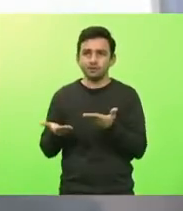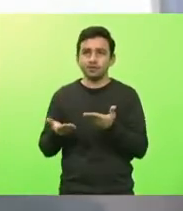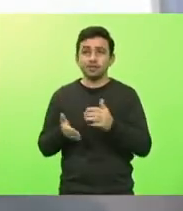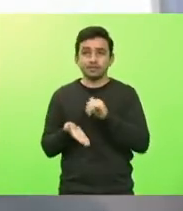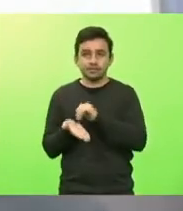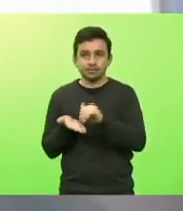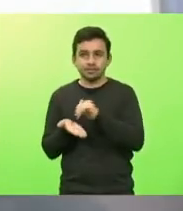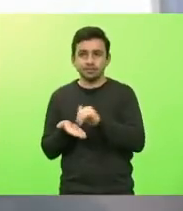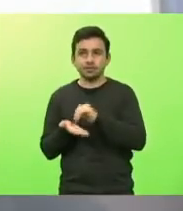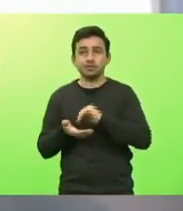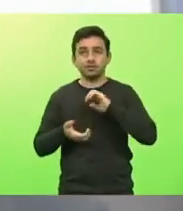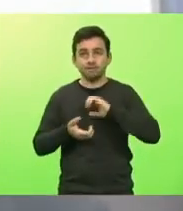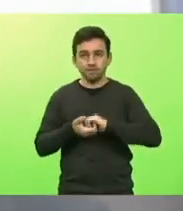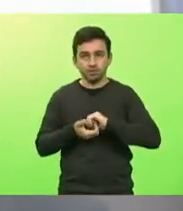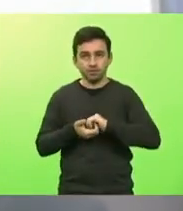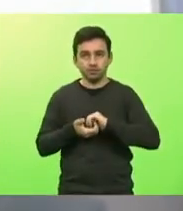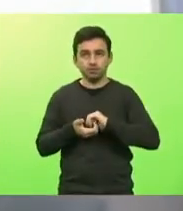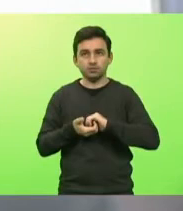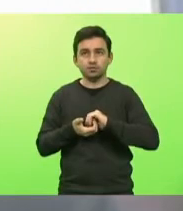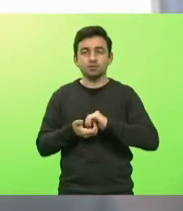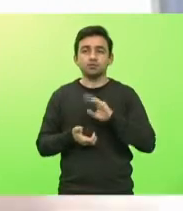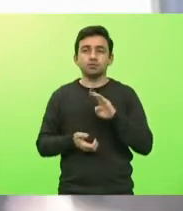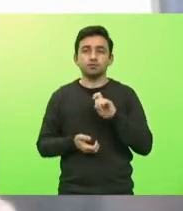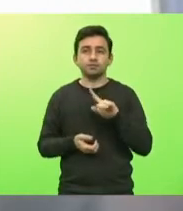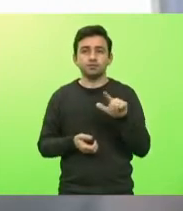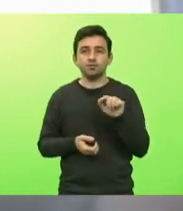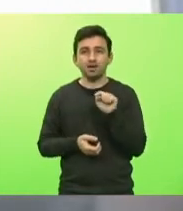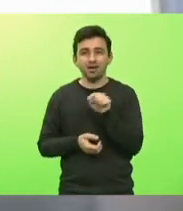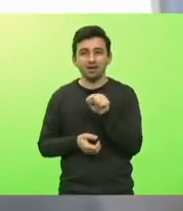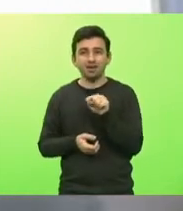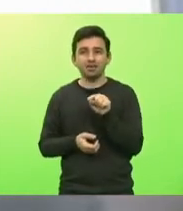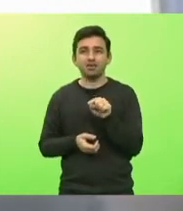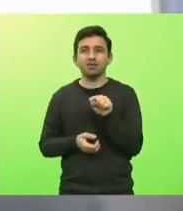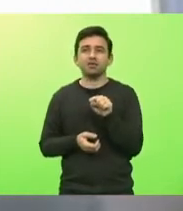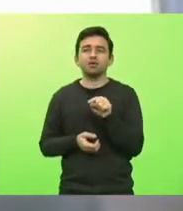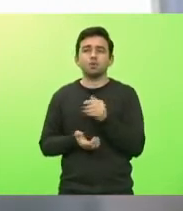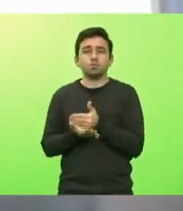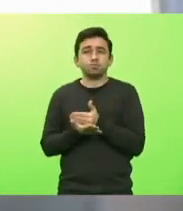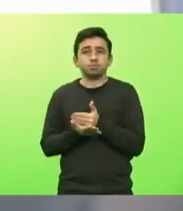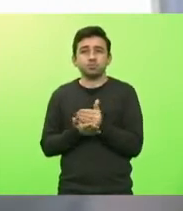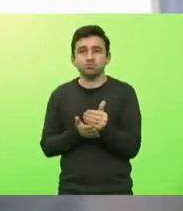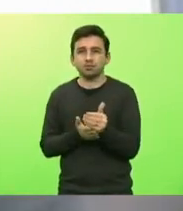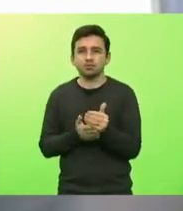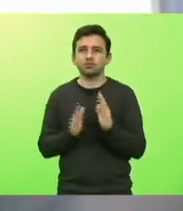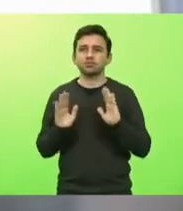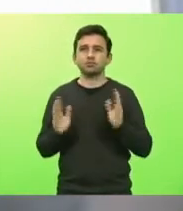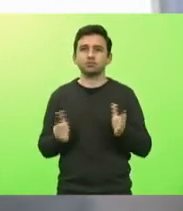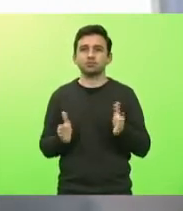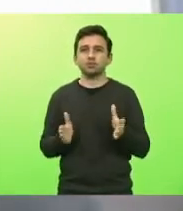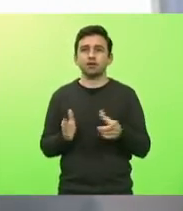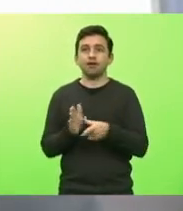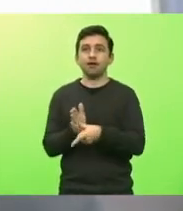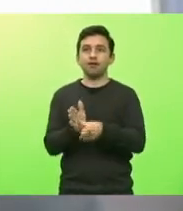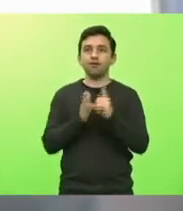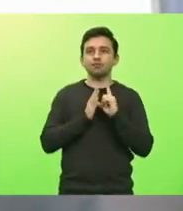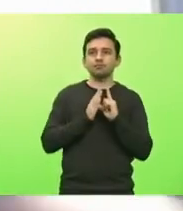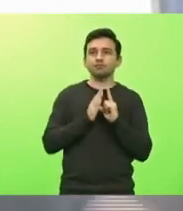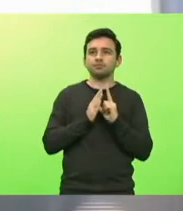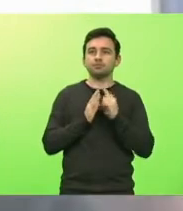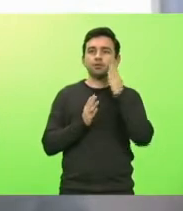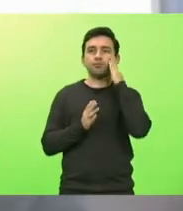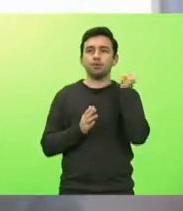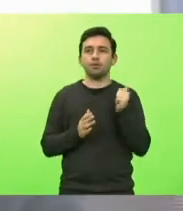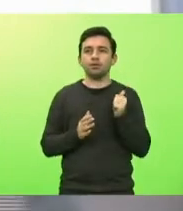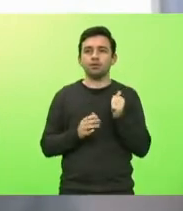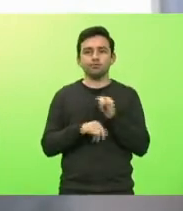Secretaria da Defesa Civil, que começa a se antecipar,